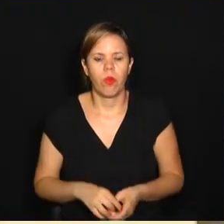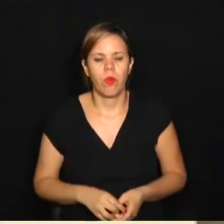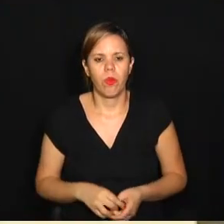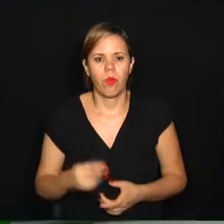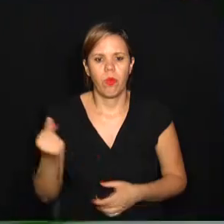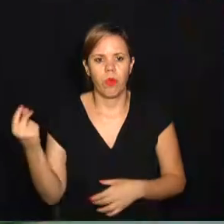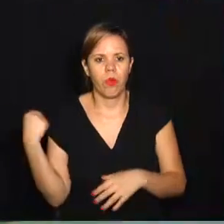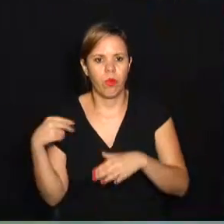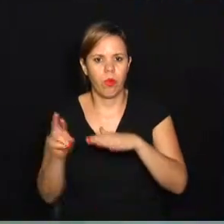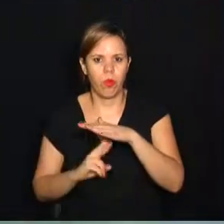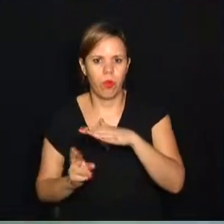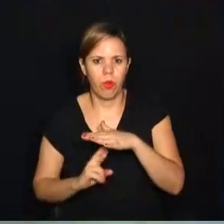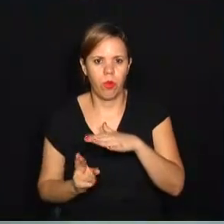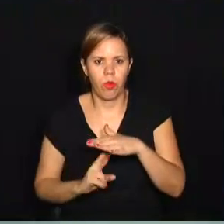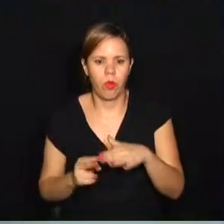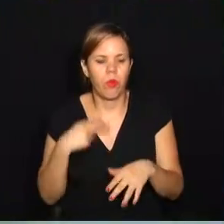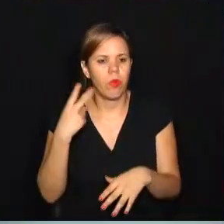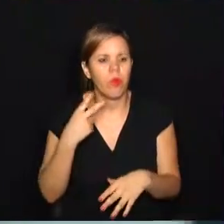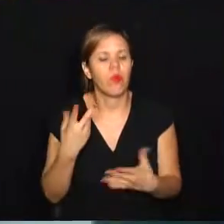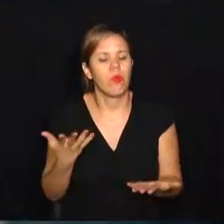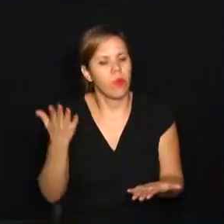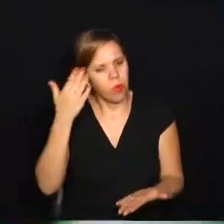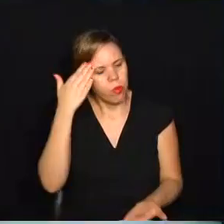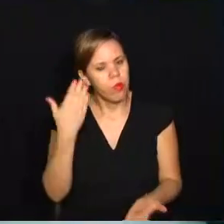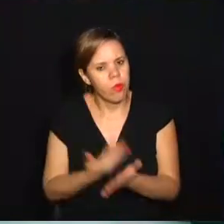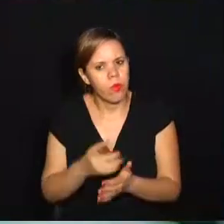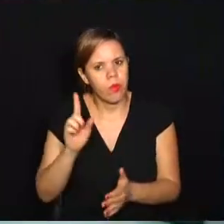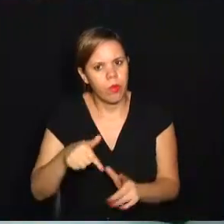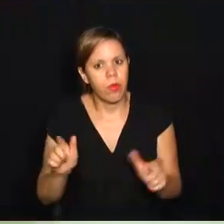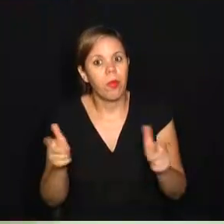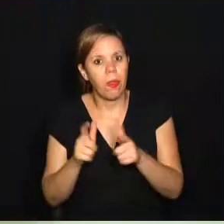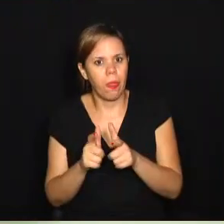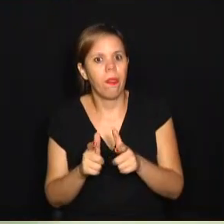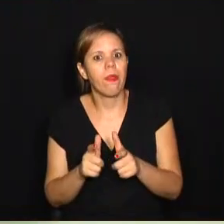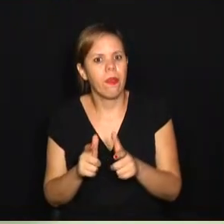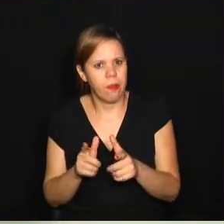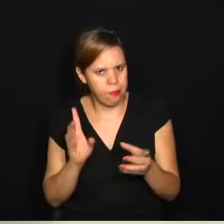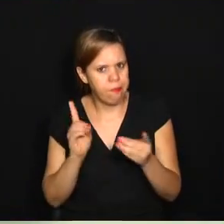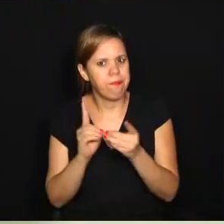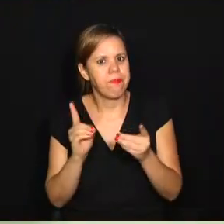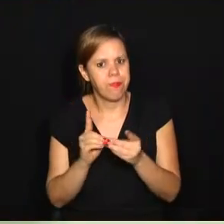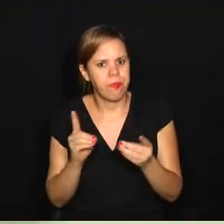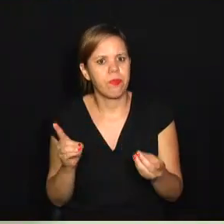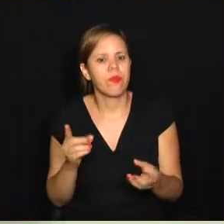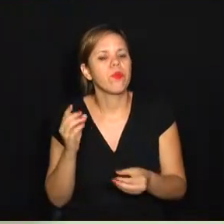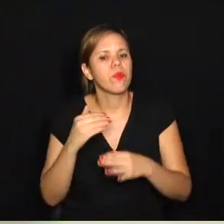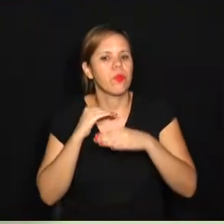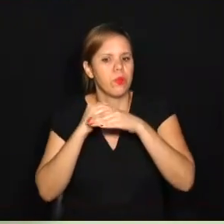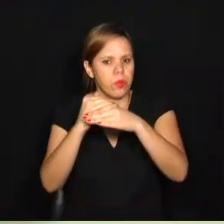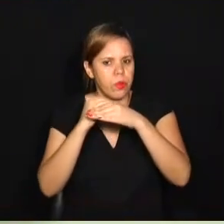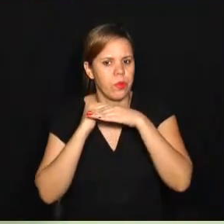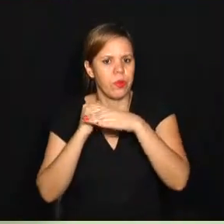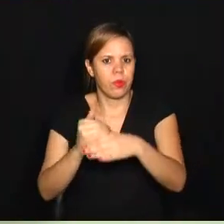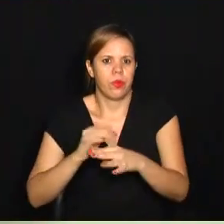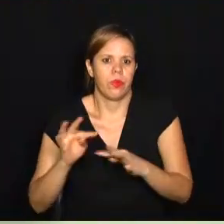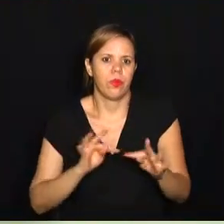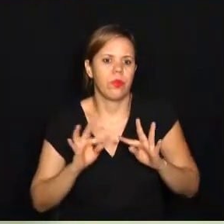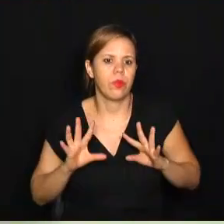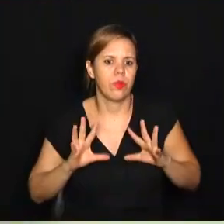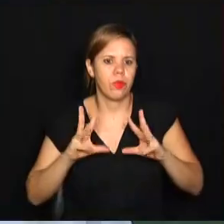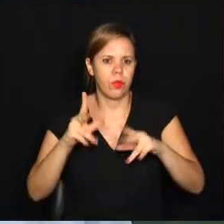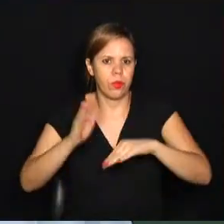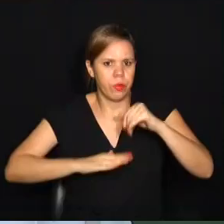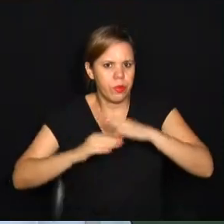antiga rodoviária. O parlamentar acredita que essa redução vai atender o princípio de igualdade, tratando todos